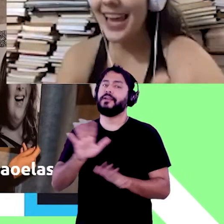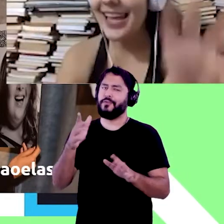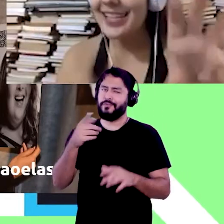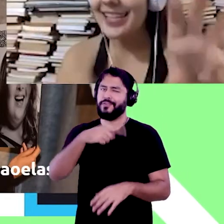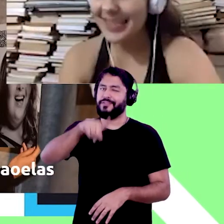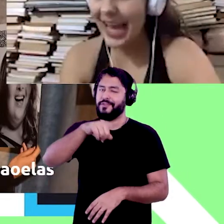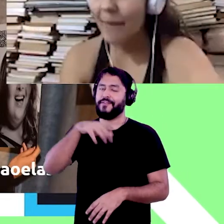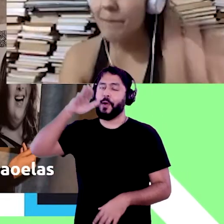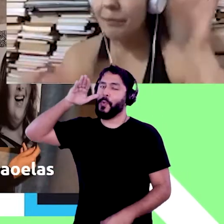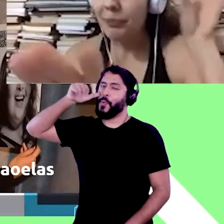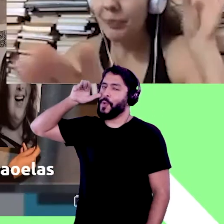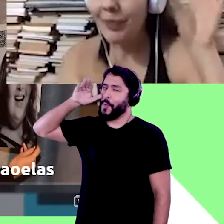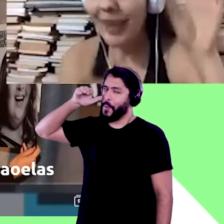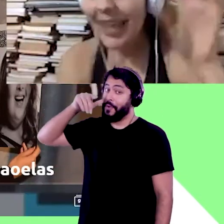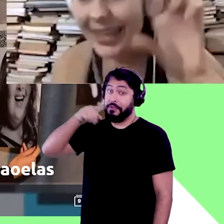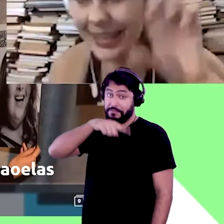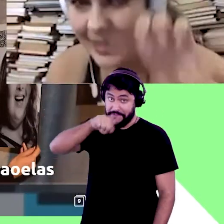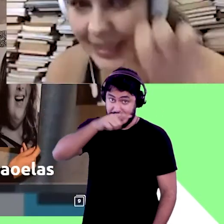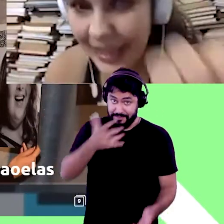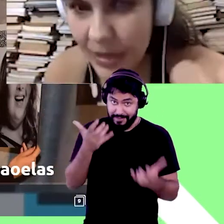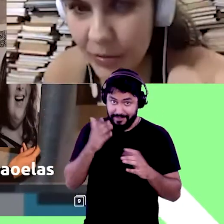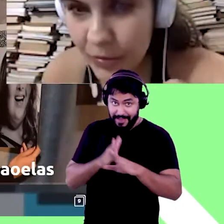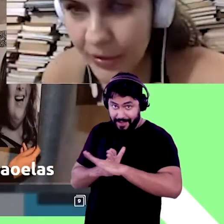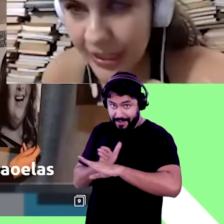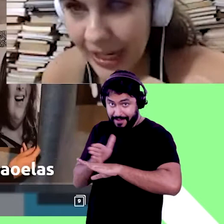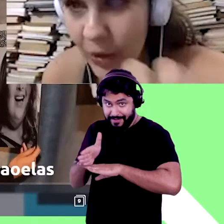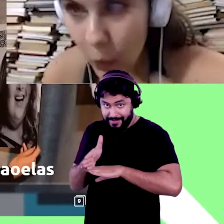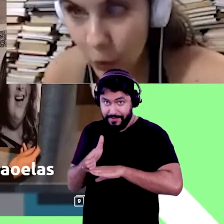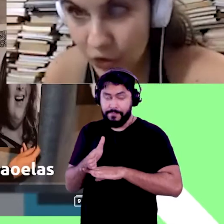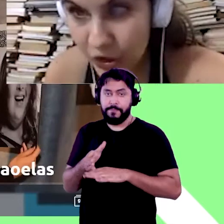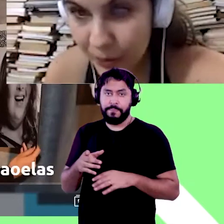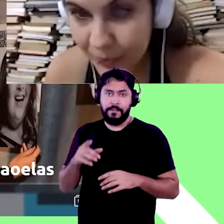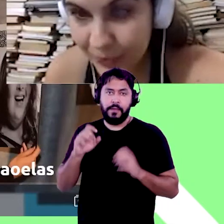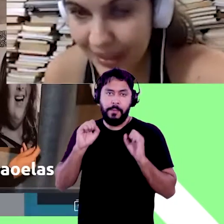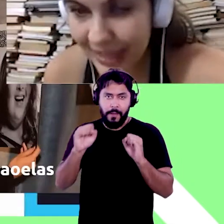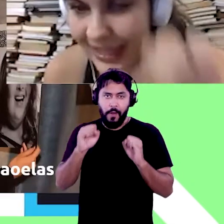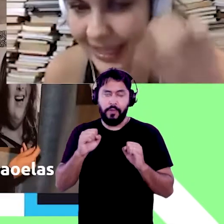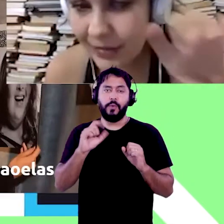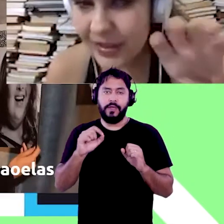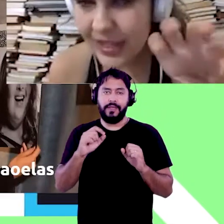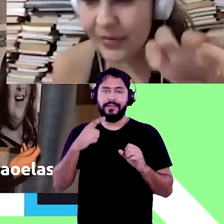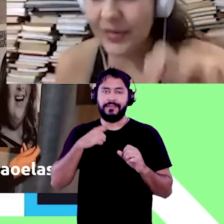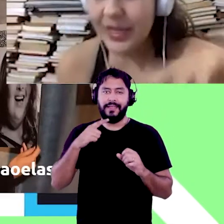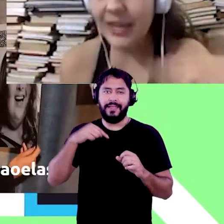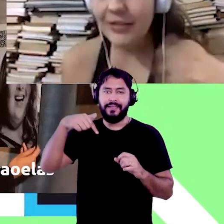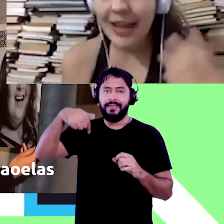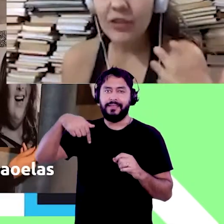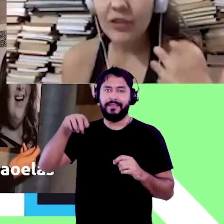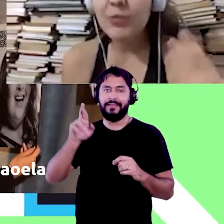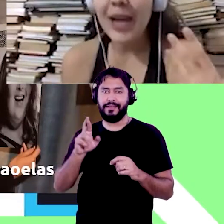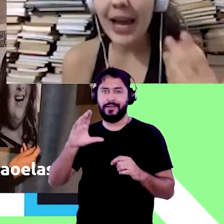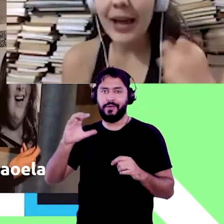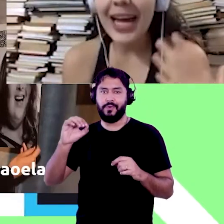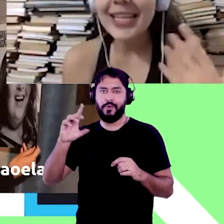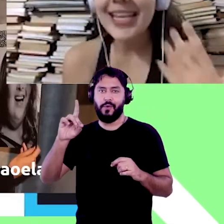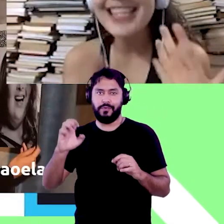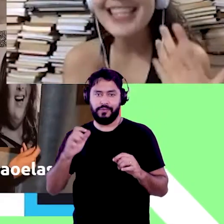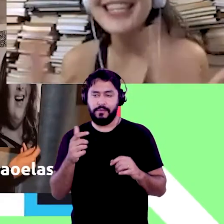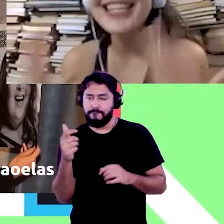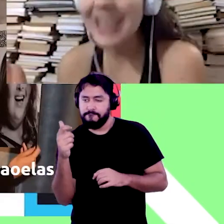quiser acessar, escaneia o QR Code, que vocês vão ser levados para